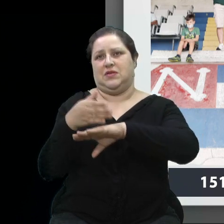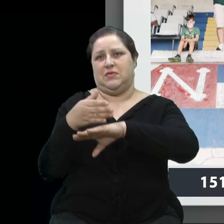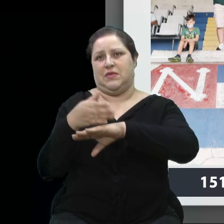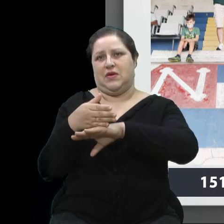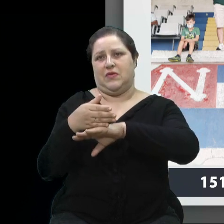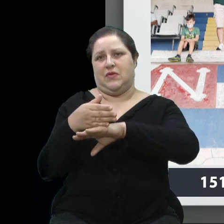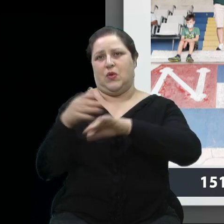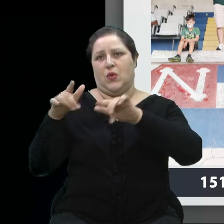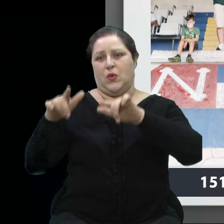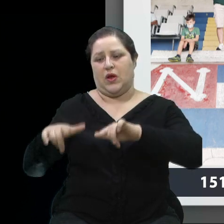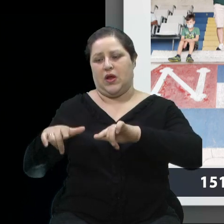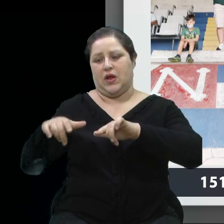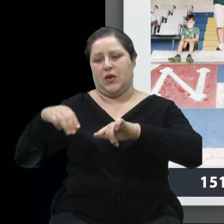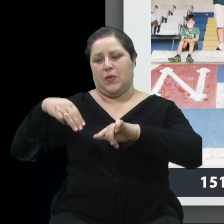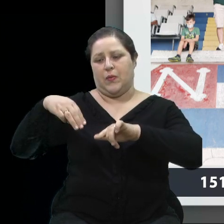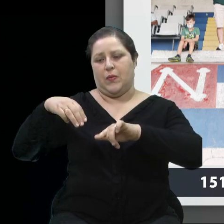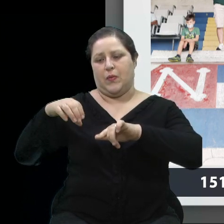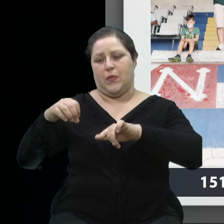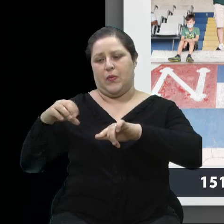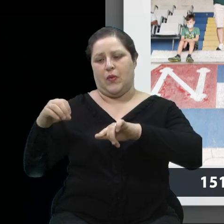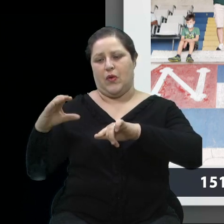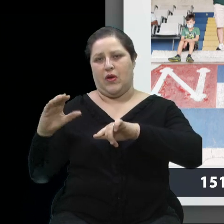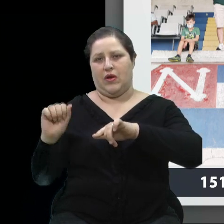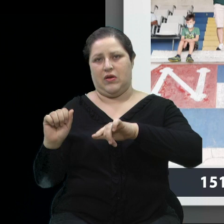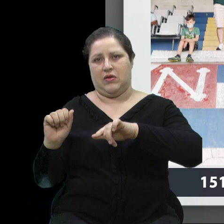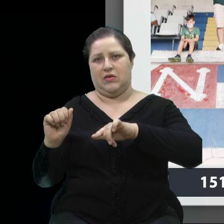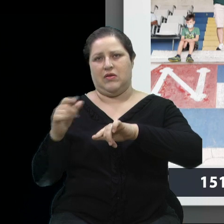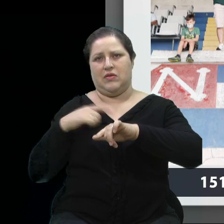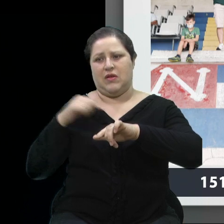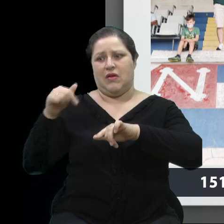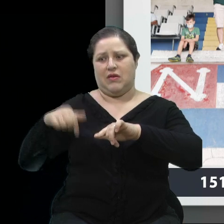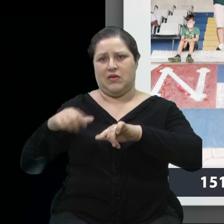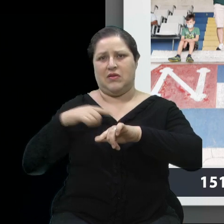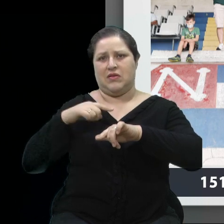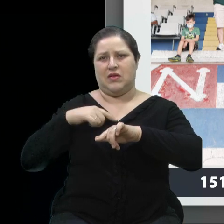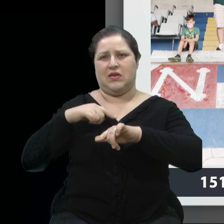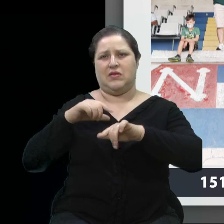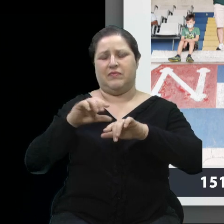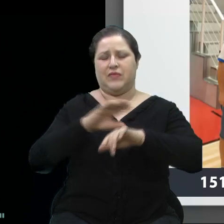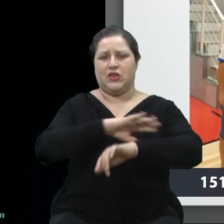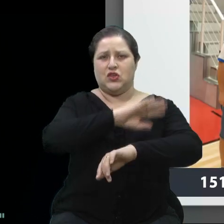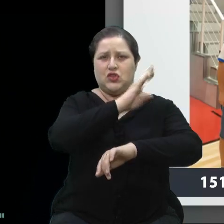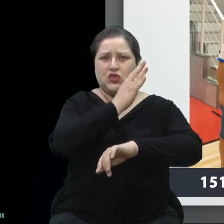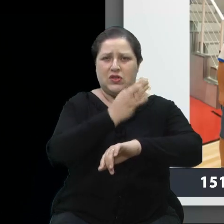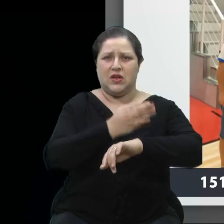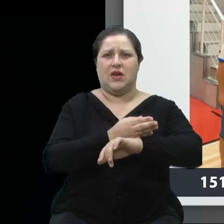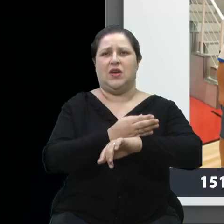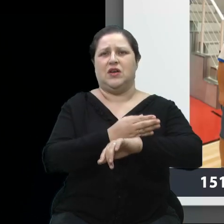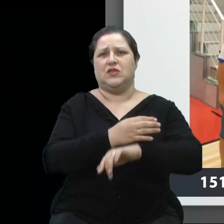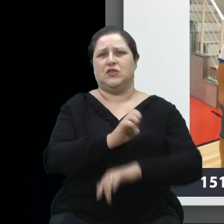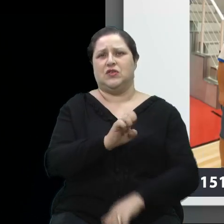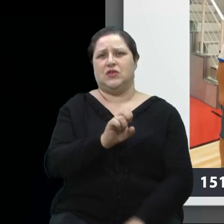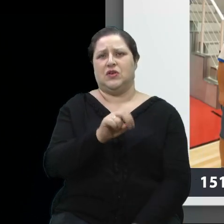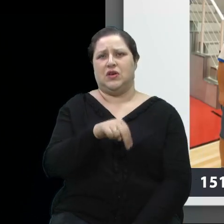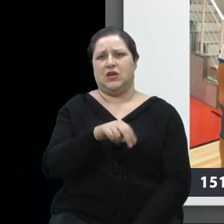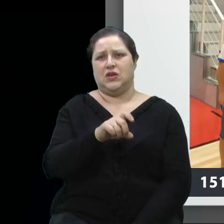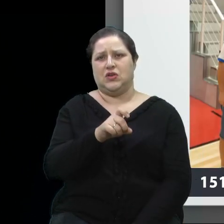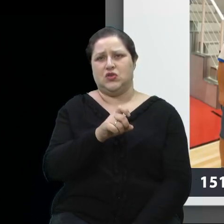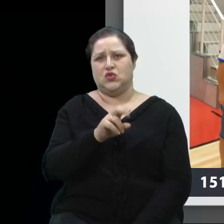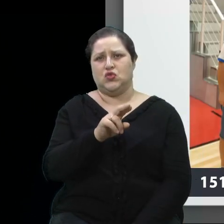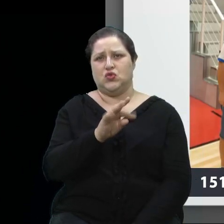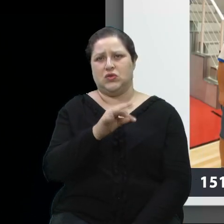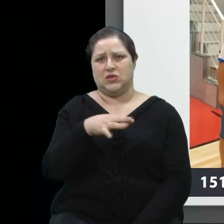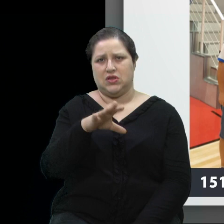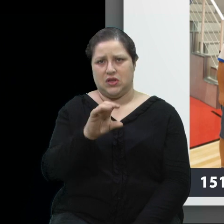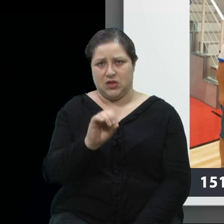aqui no Estádio Centenário, no Estádio Alfredo Jaconi, no ginásio do Enxutão, no ginásio do Vascão, tudo isso está à disposição aqui em Caxias do